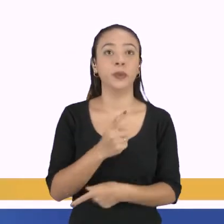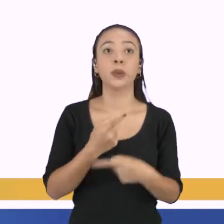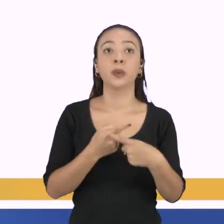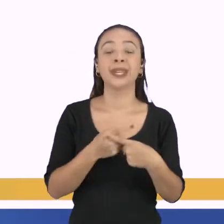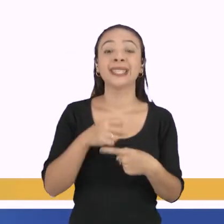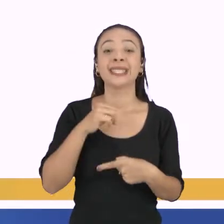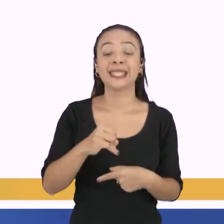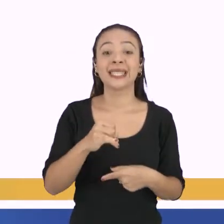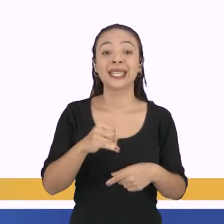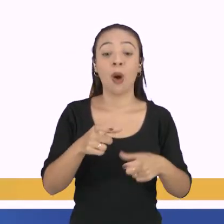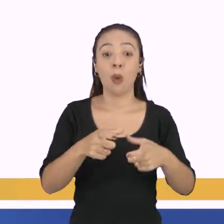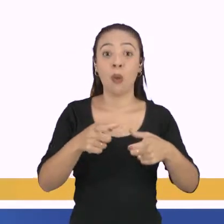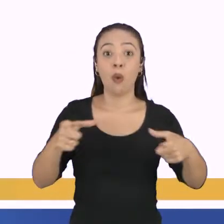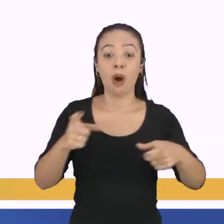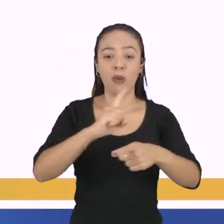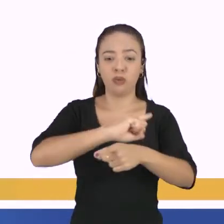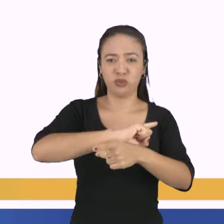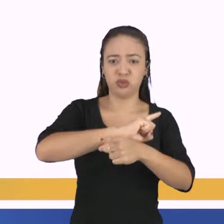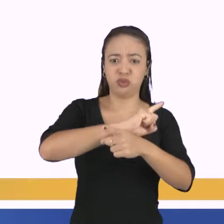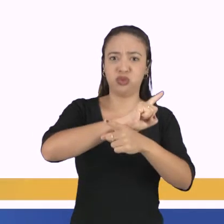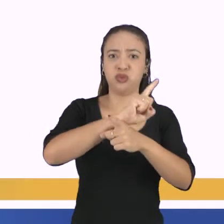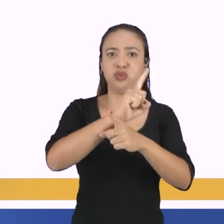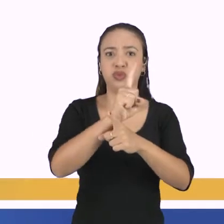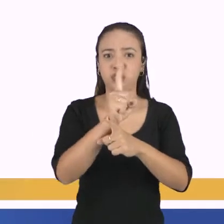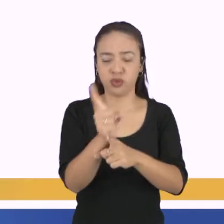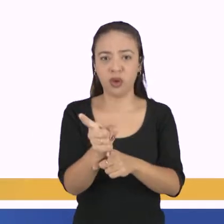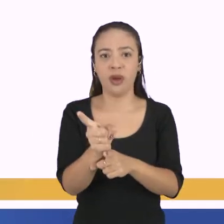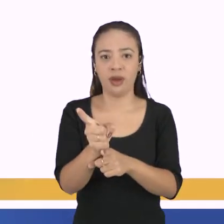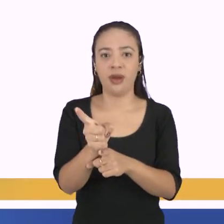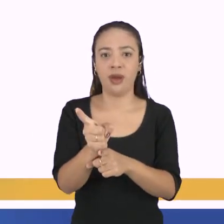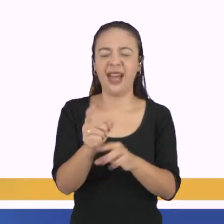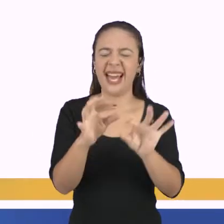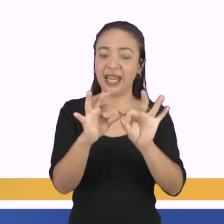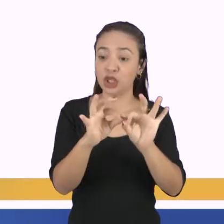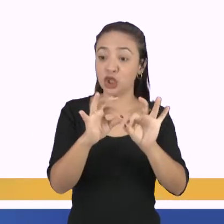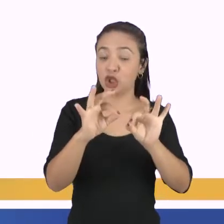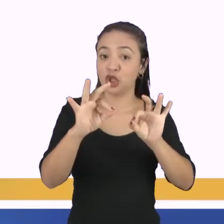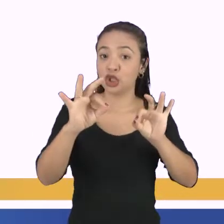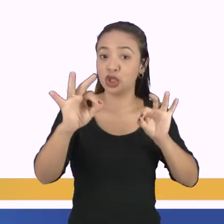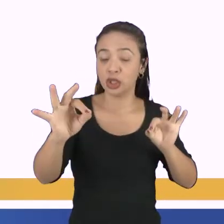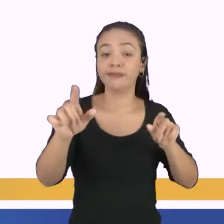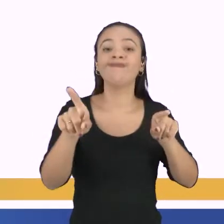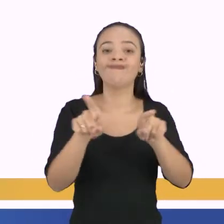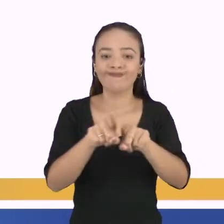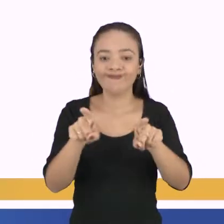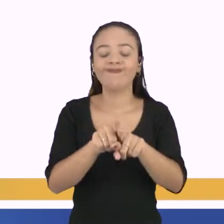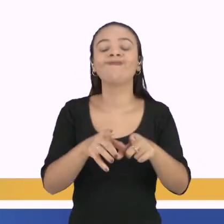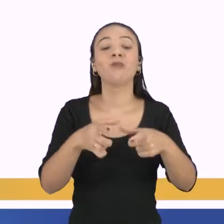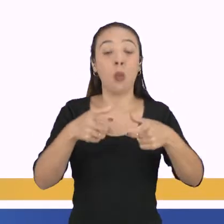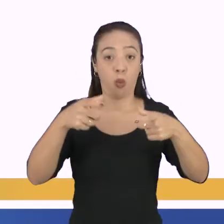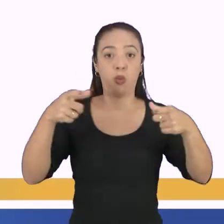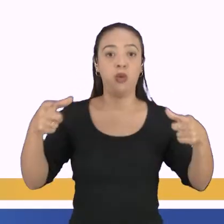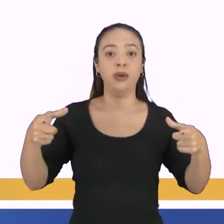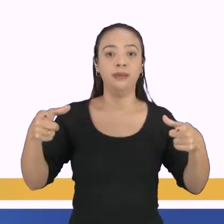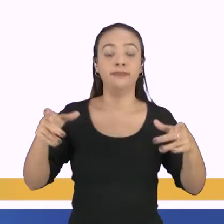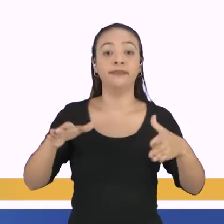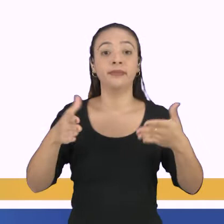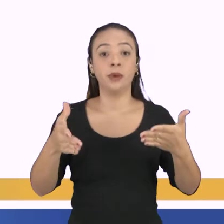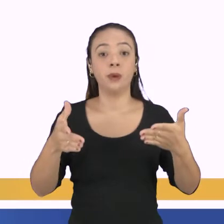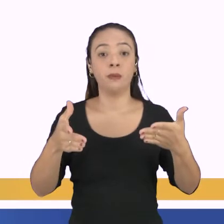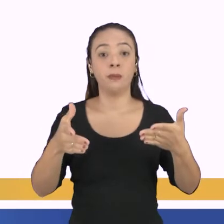gente aumenta a velocidade do automóvel, a distância que ele vai percorrer também aumenta. Então essas